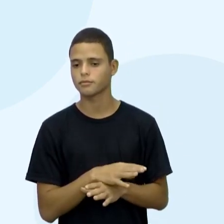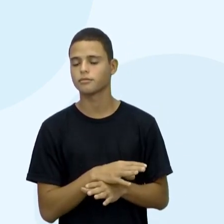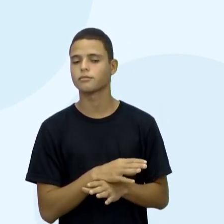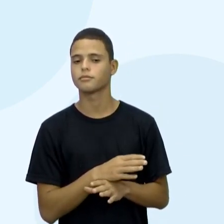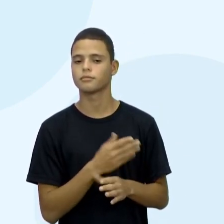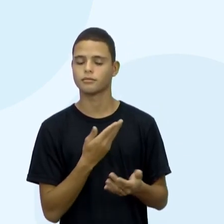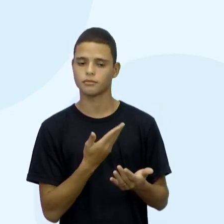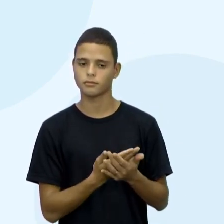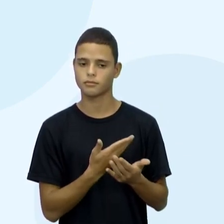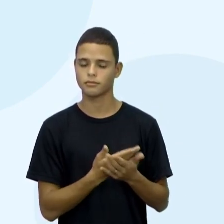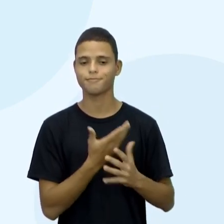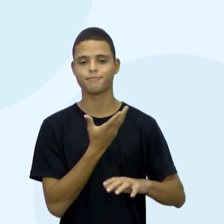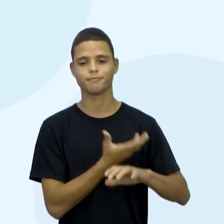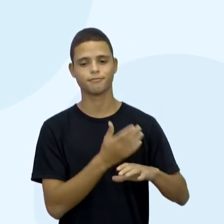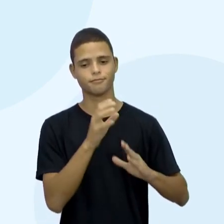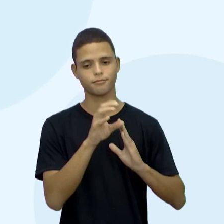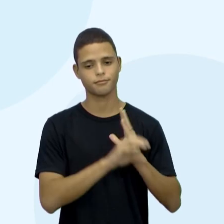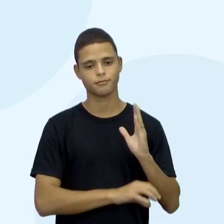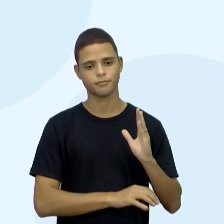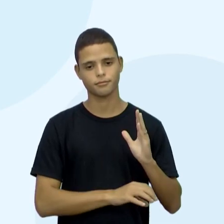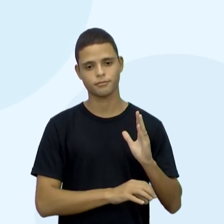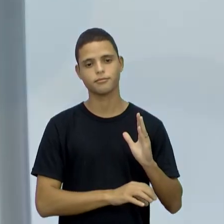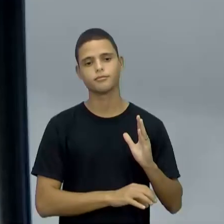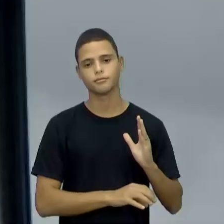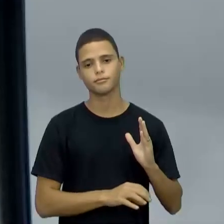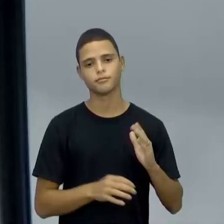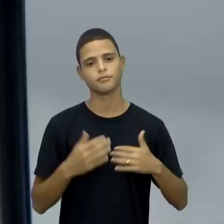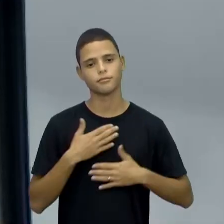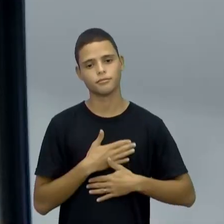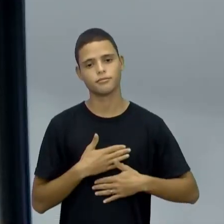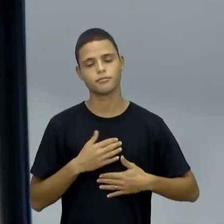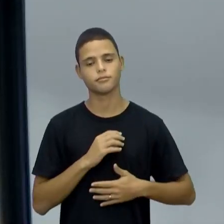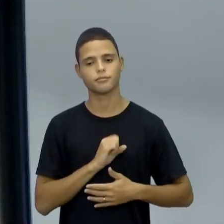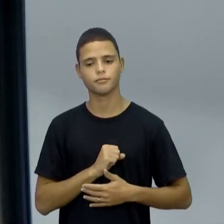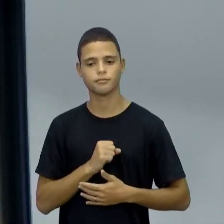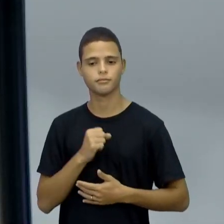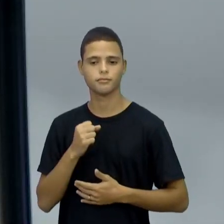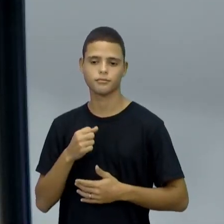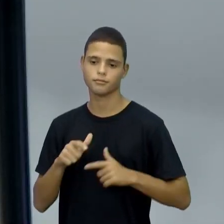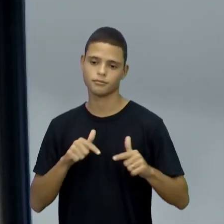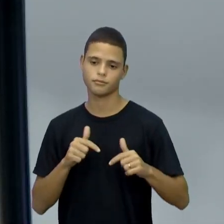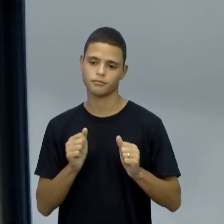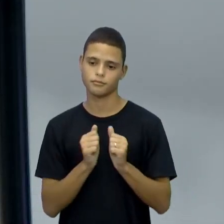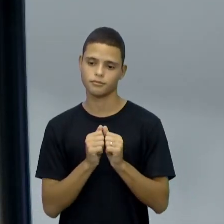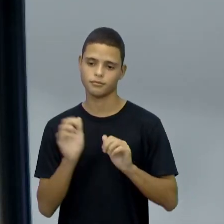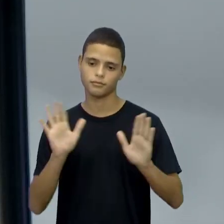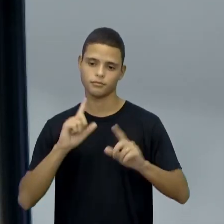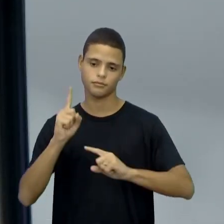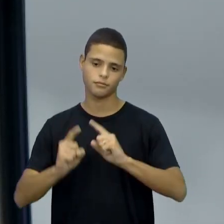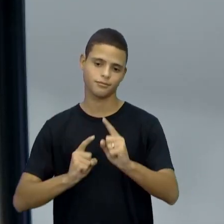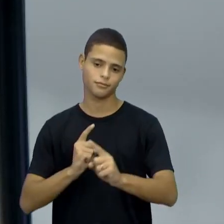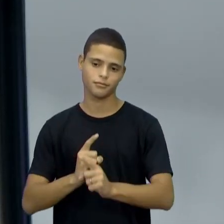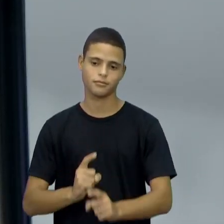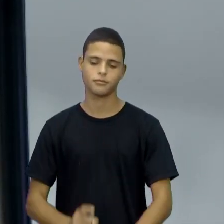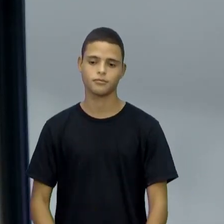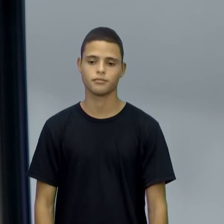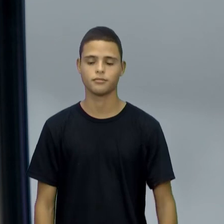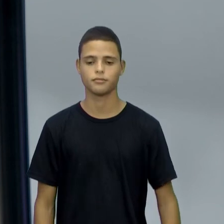unidade curricular, essa linda unidade que eu amei trabalhar com vocês, tá bom? Até a próxima, muito obrigada.